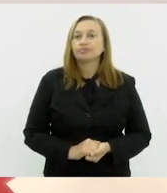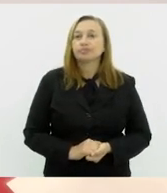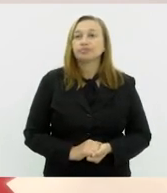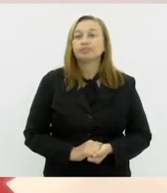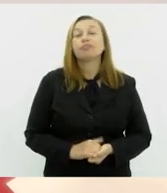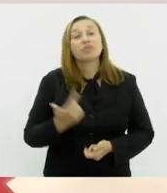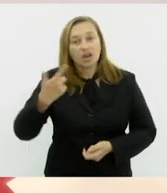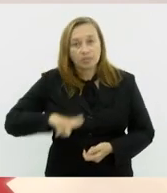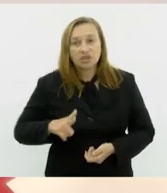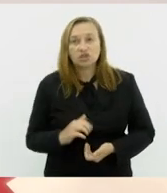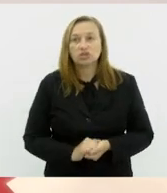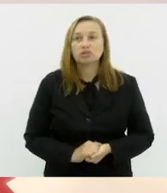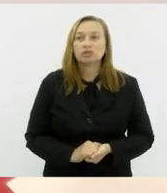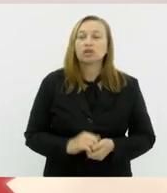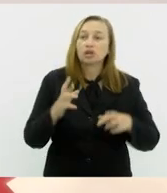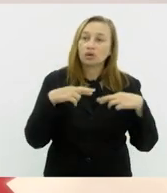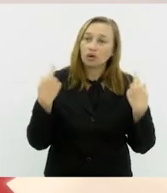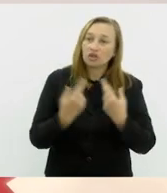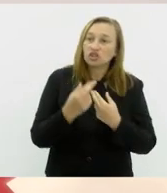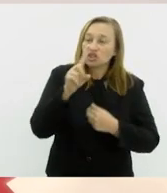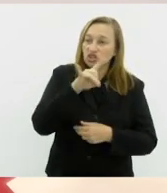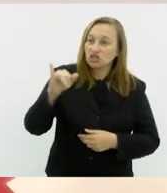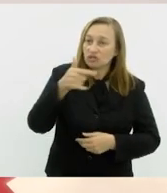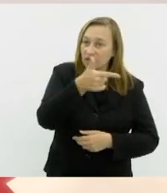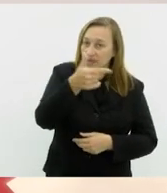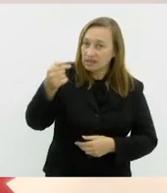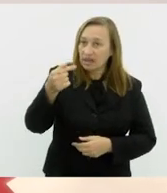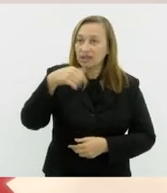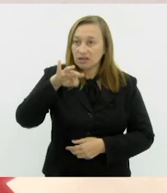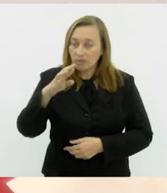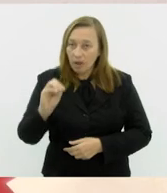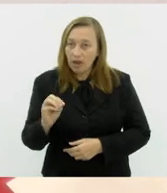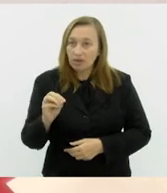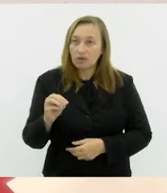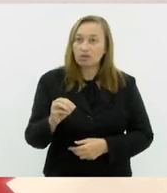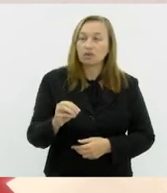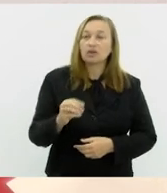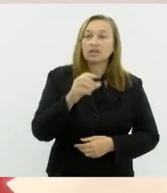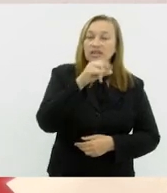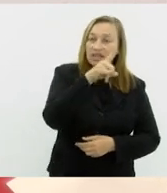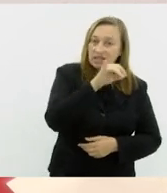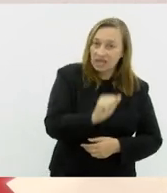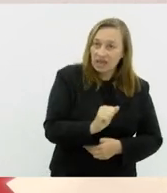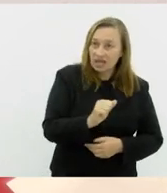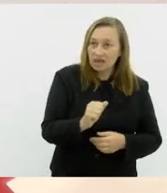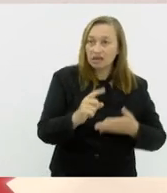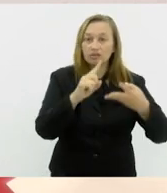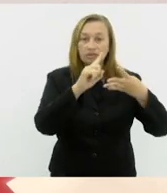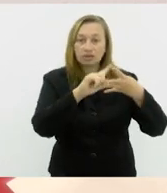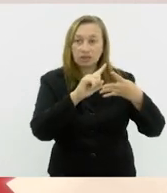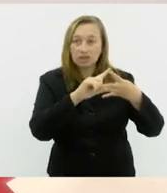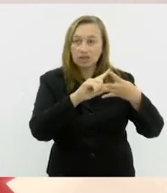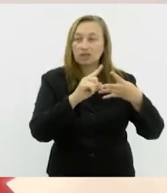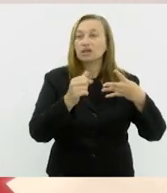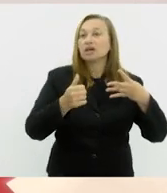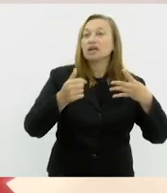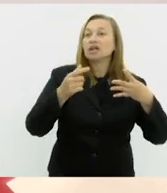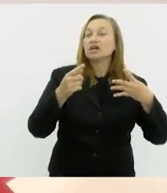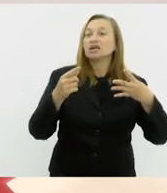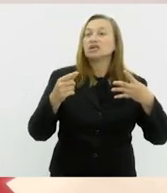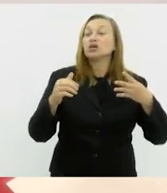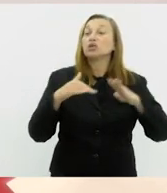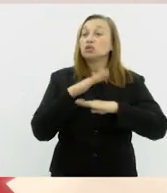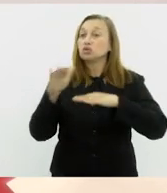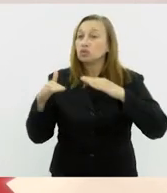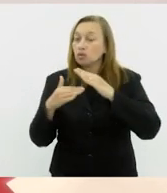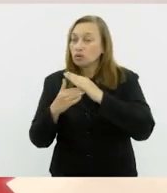Então, repetindo, seria uma reunião no dia 27 de maio, com a participação do DCEA, empresas, os dois